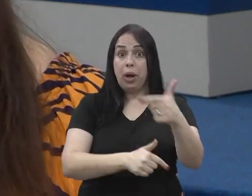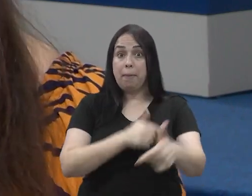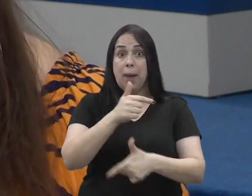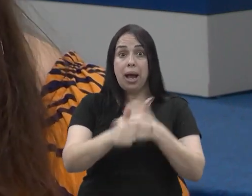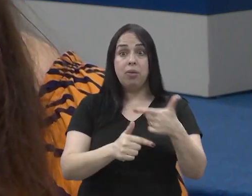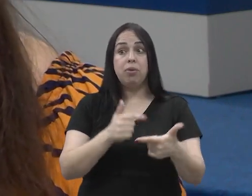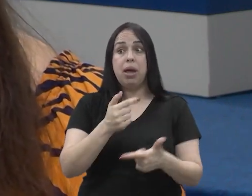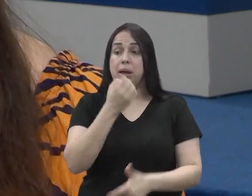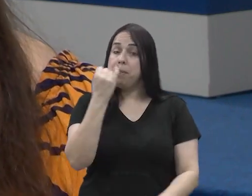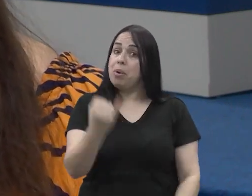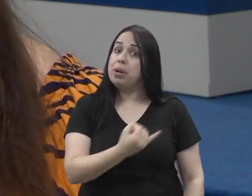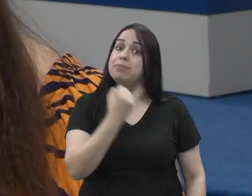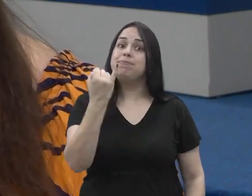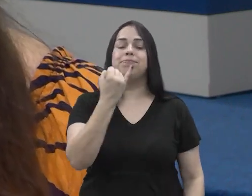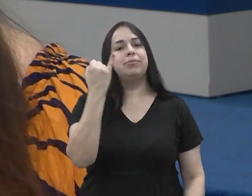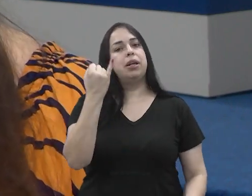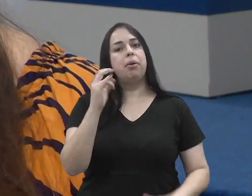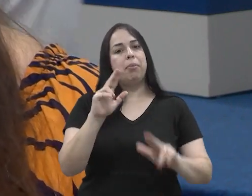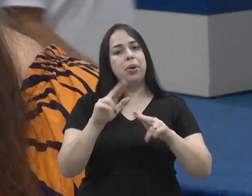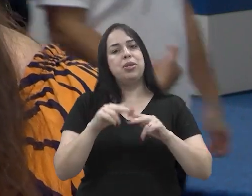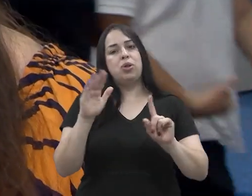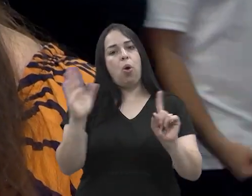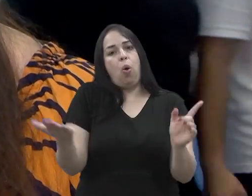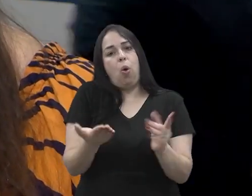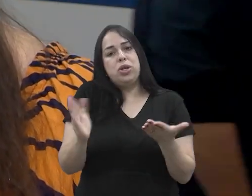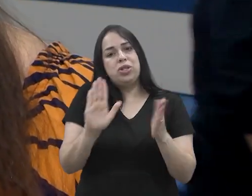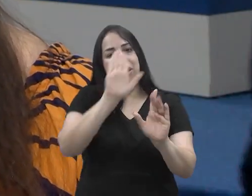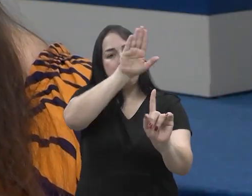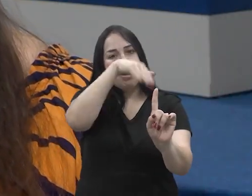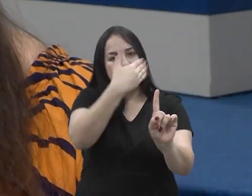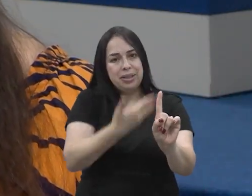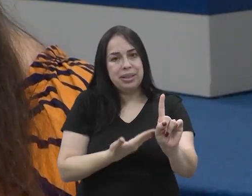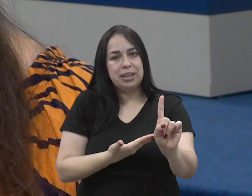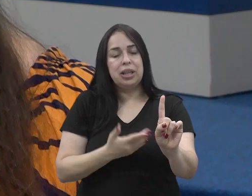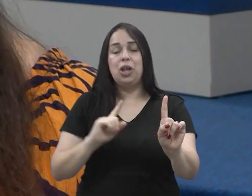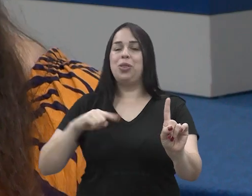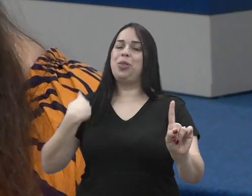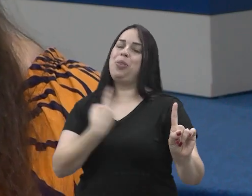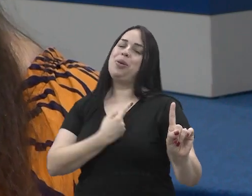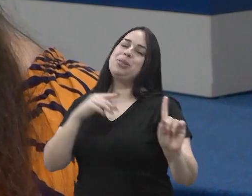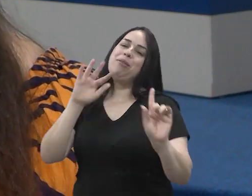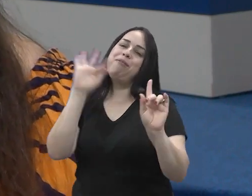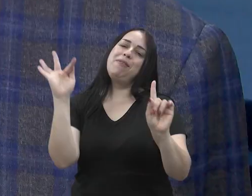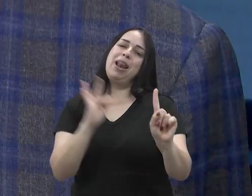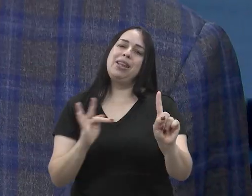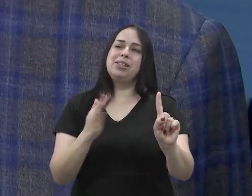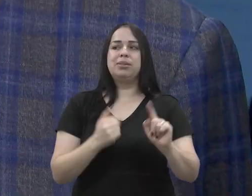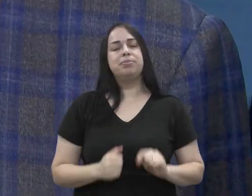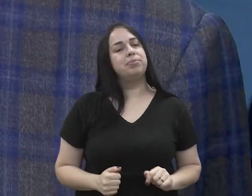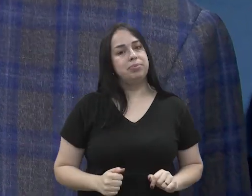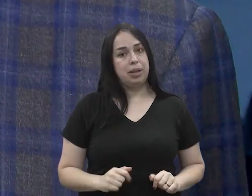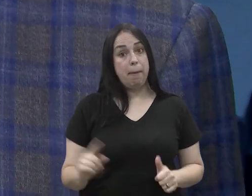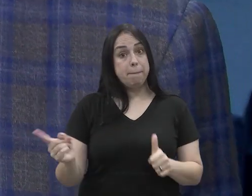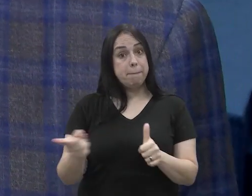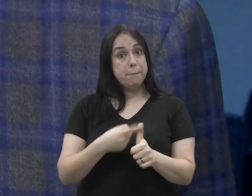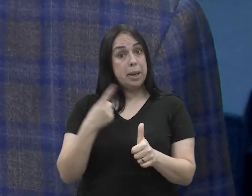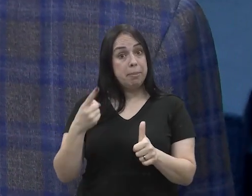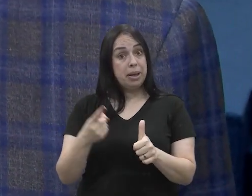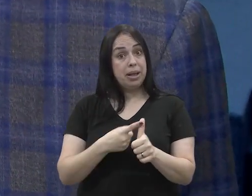muito reconhecido, e por isso essa homenagem de hoje, né? Estamos muito felizes.